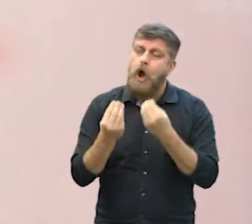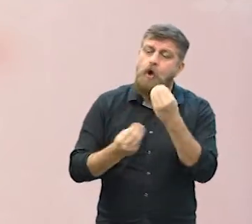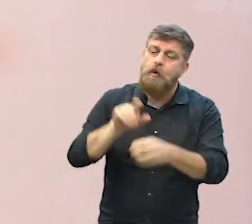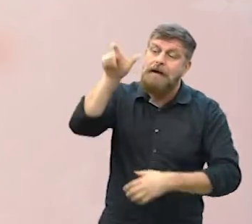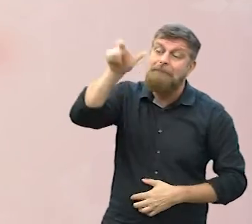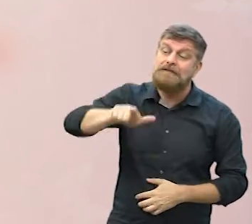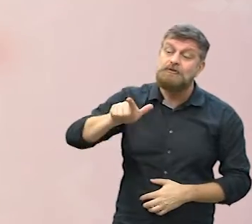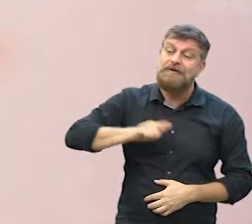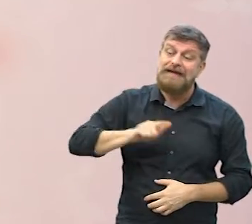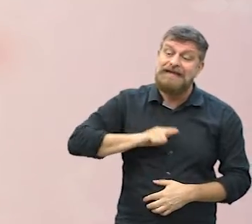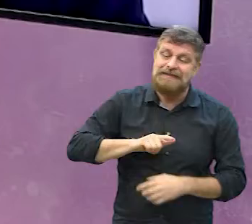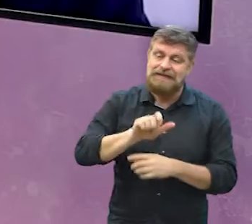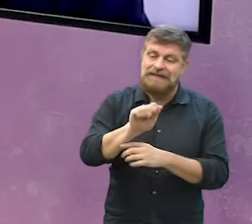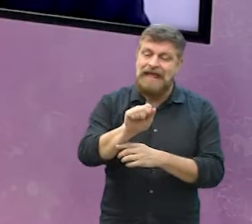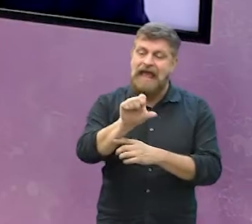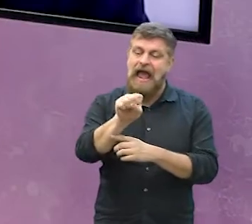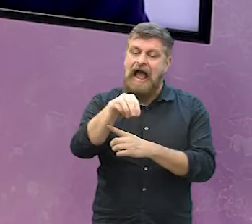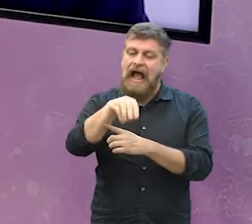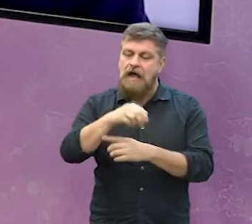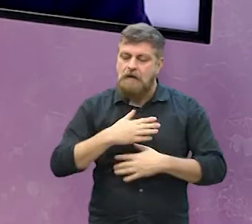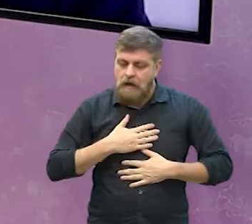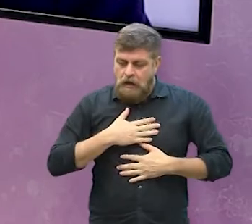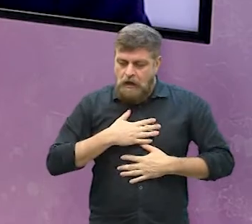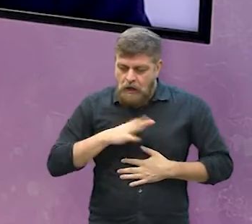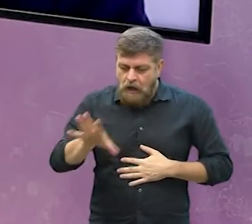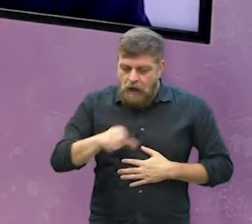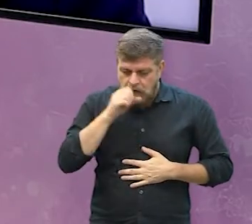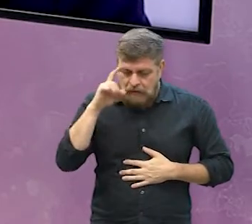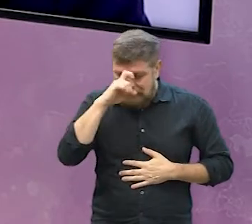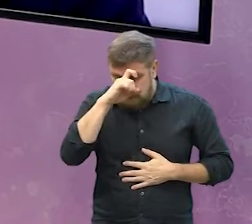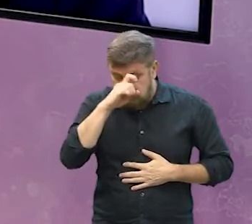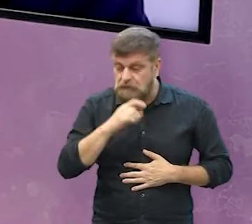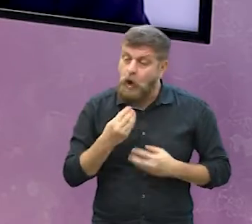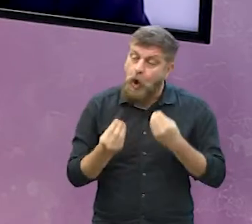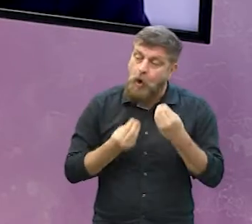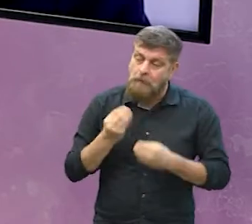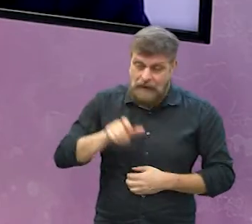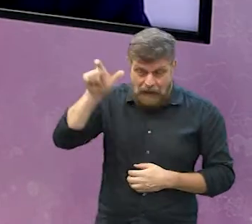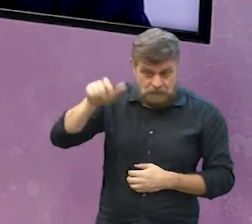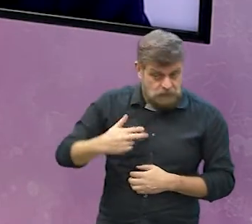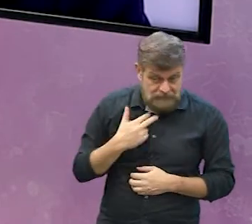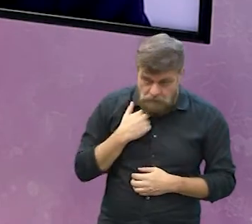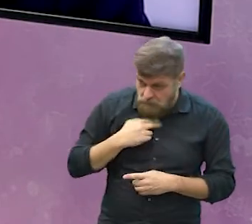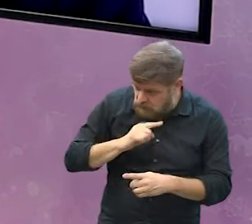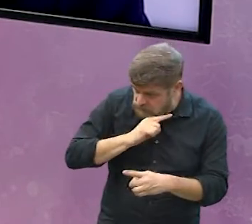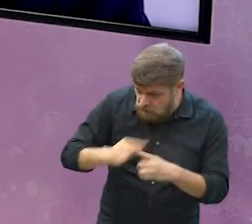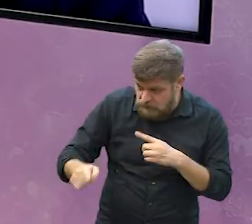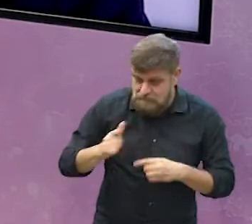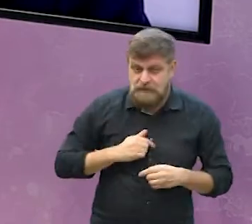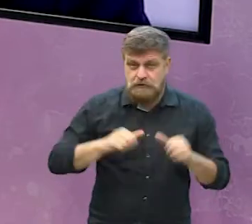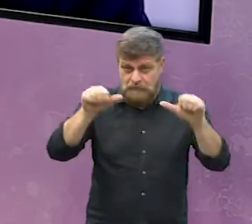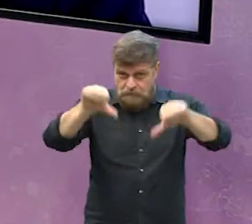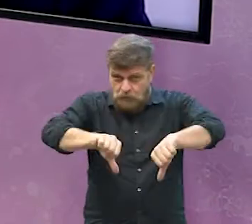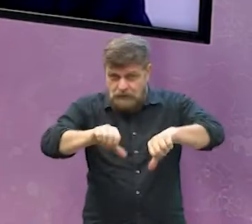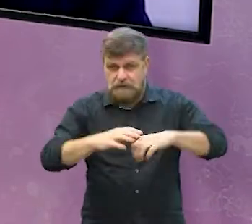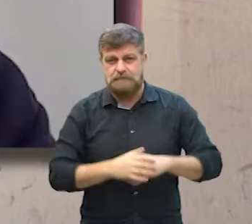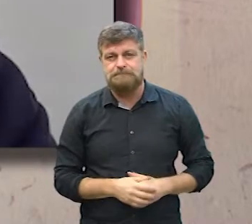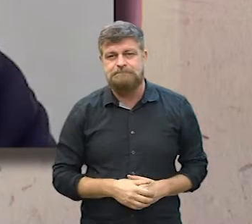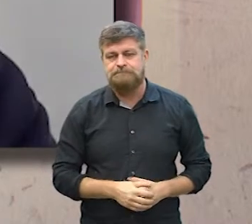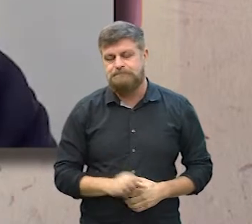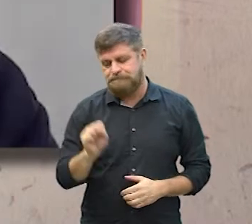atividade física para quem tem asma? Dependendo da situação, do grau, a pessoa não pode fazer ou pode